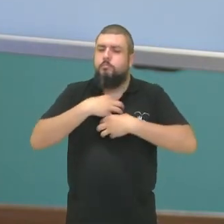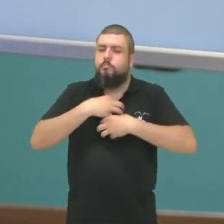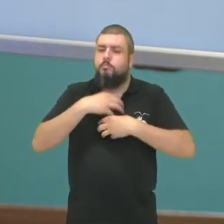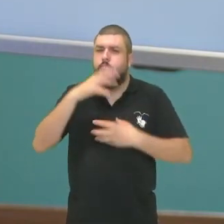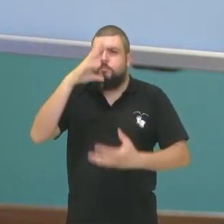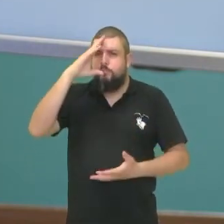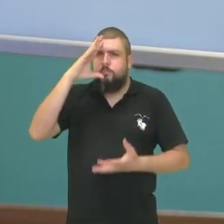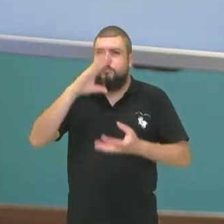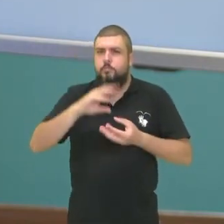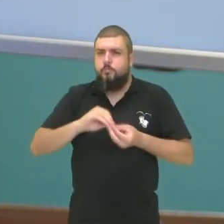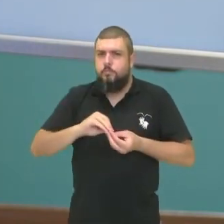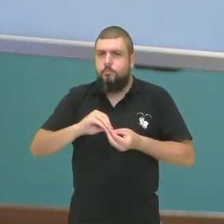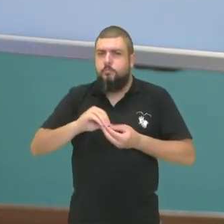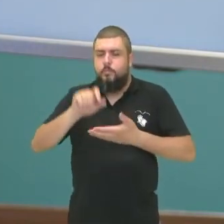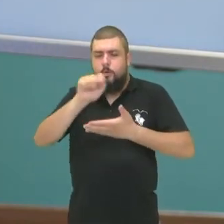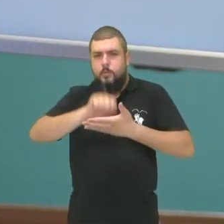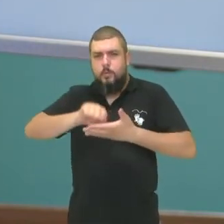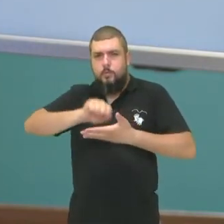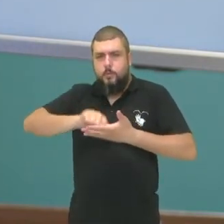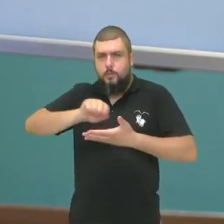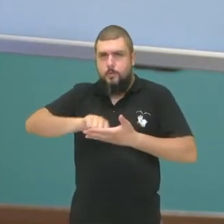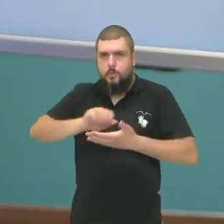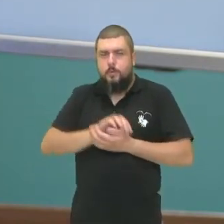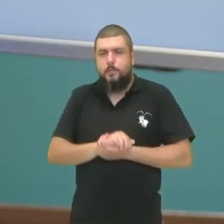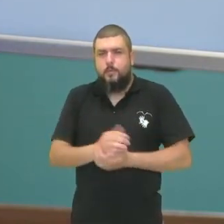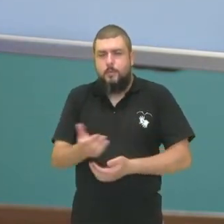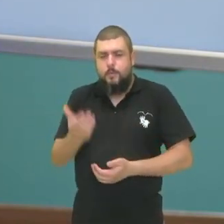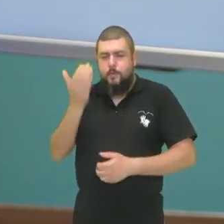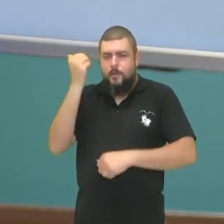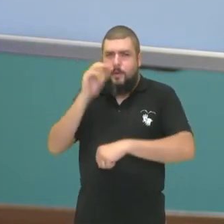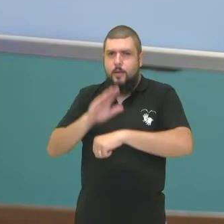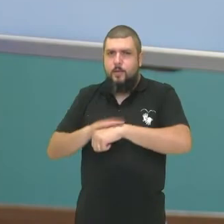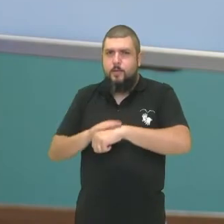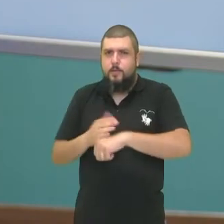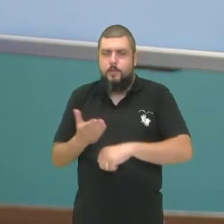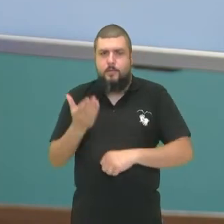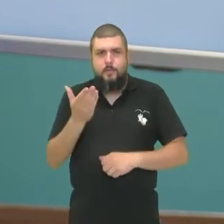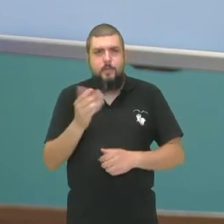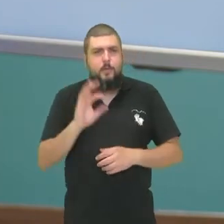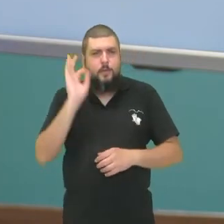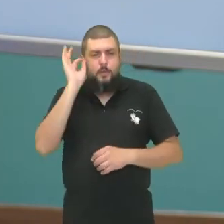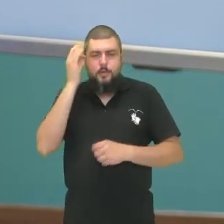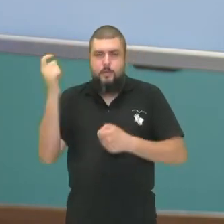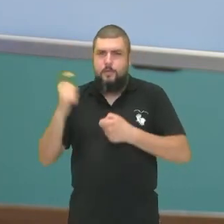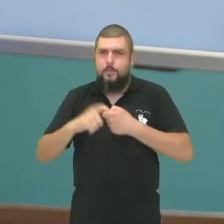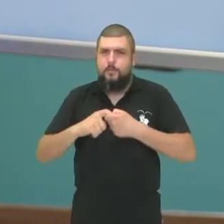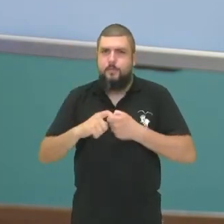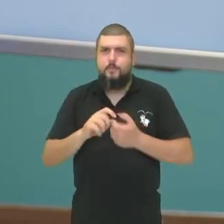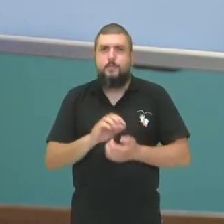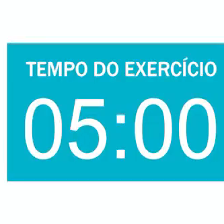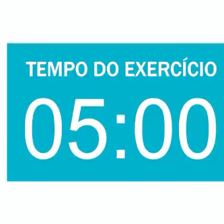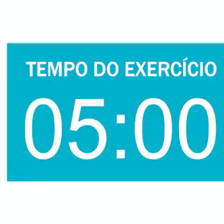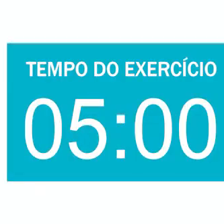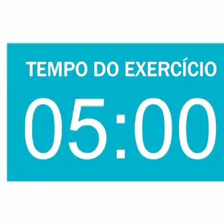você está, tá bom? Vamos lá? Um tempinho para vocês fazerem e a gente já